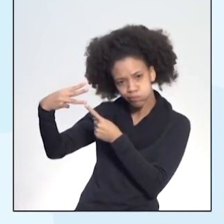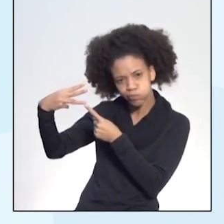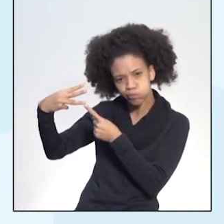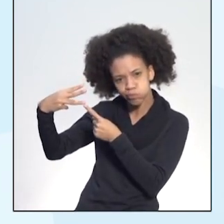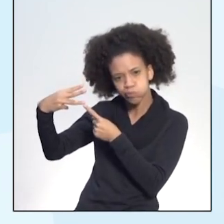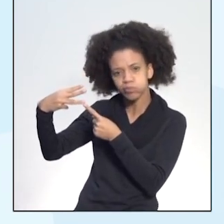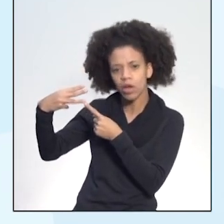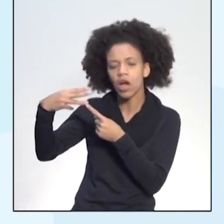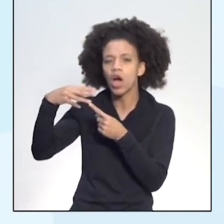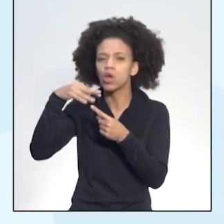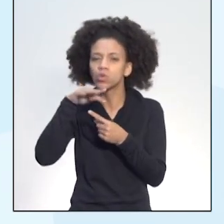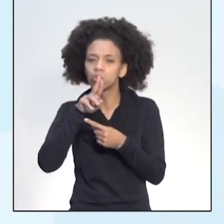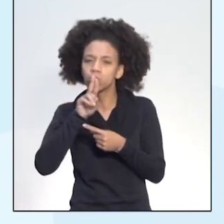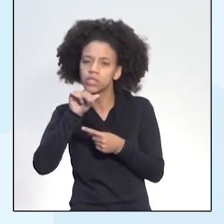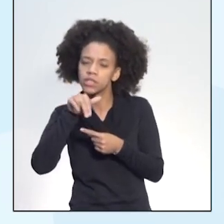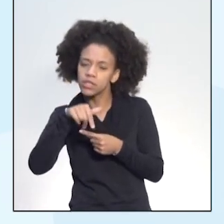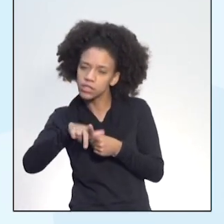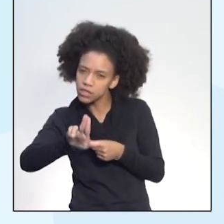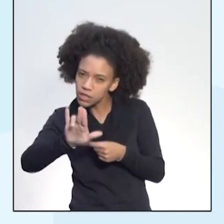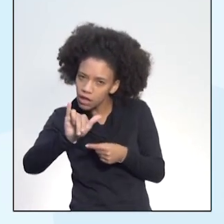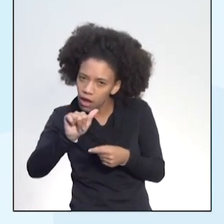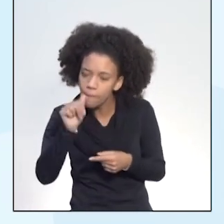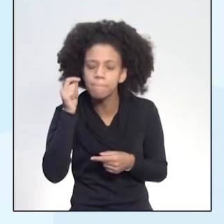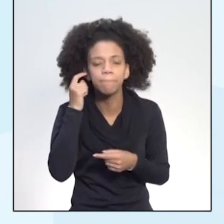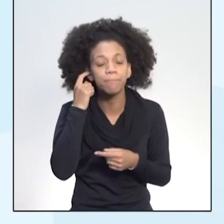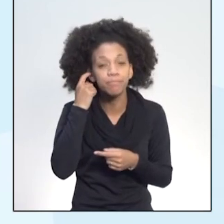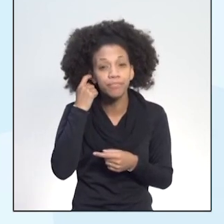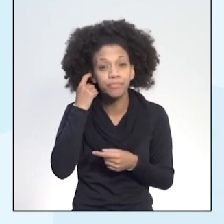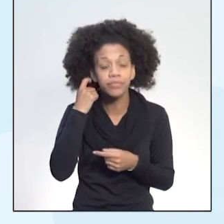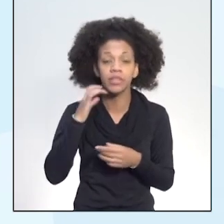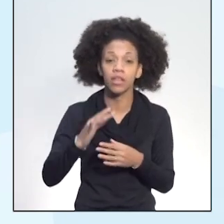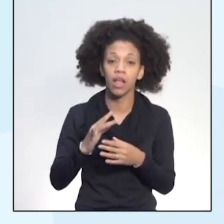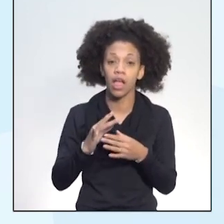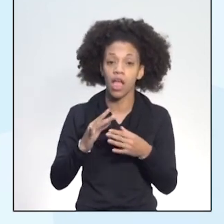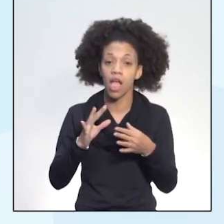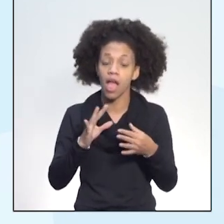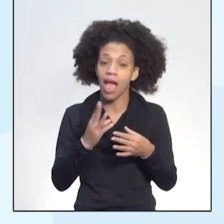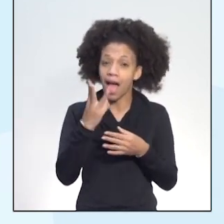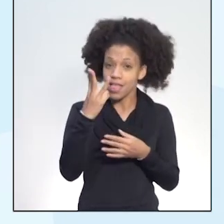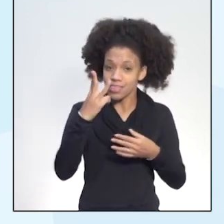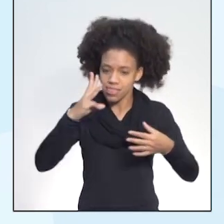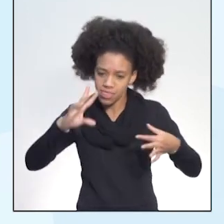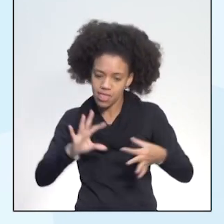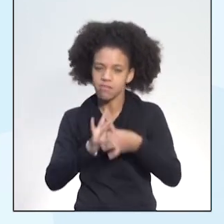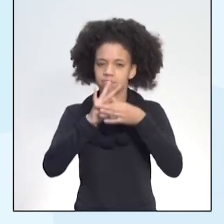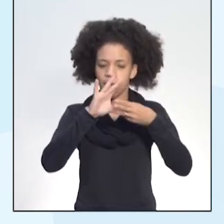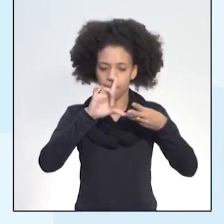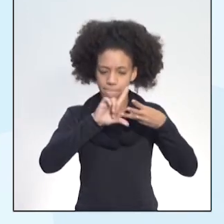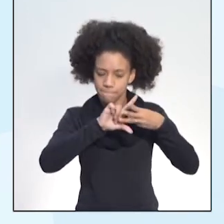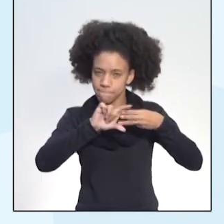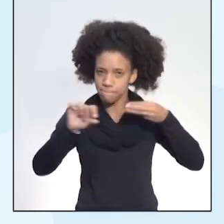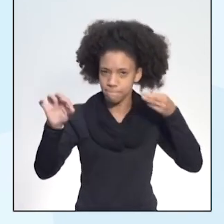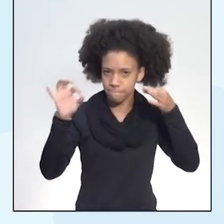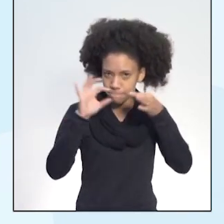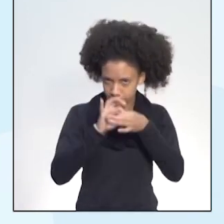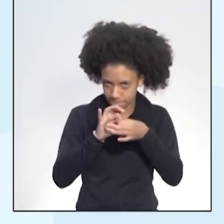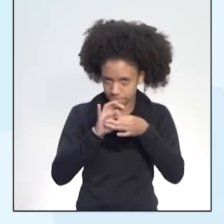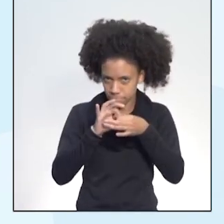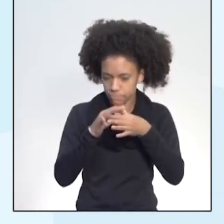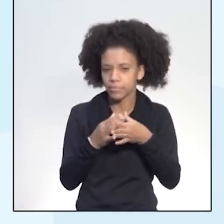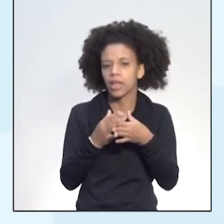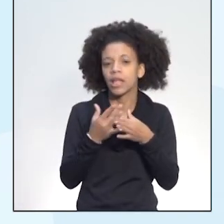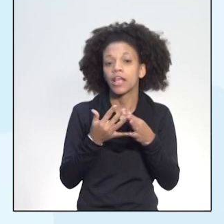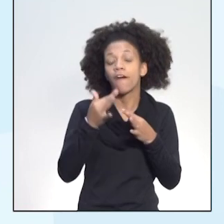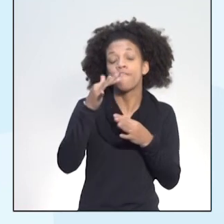que é a Turquia hoje, formando a Tríplice Aliança. E verde, França,